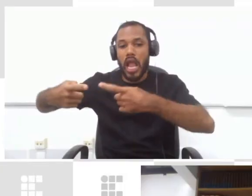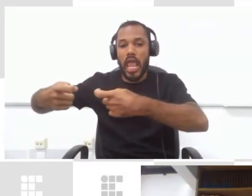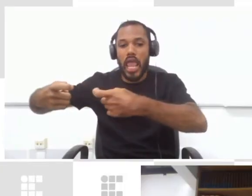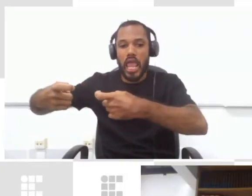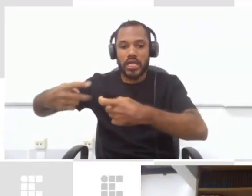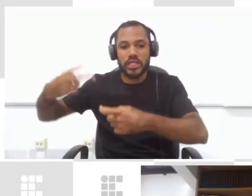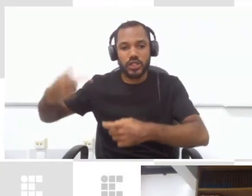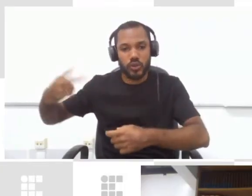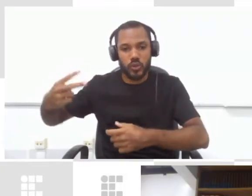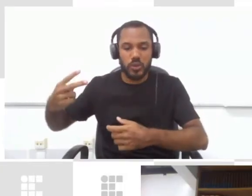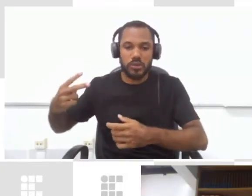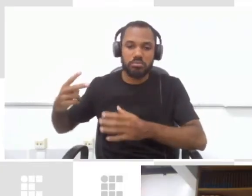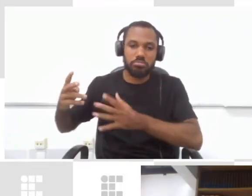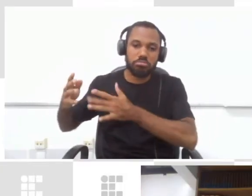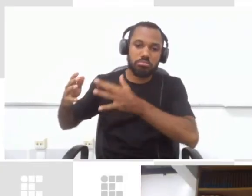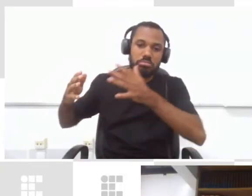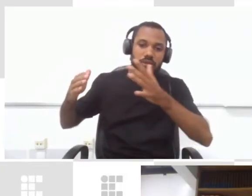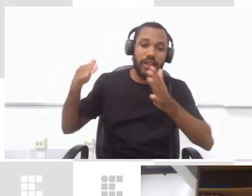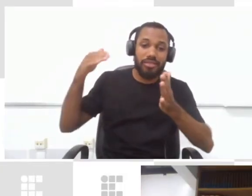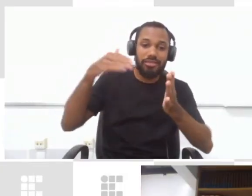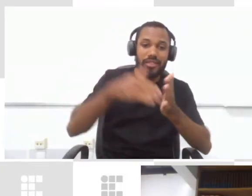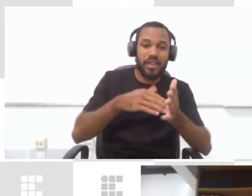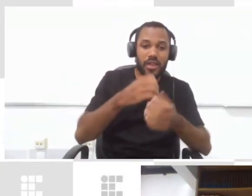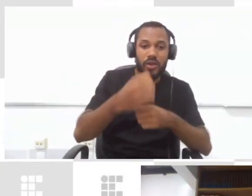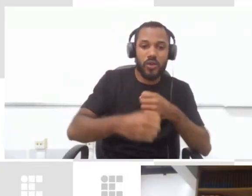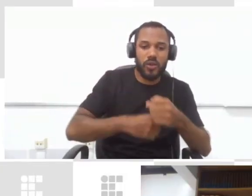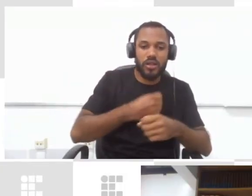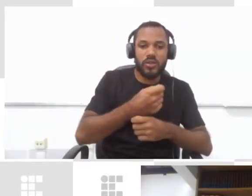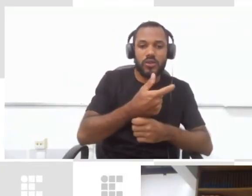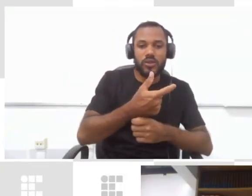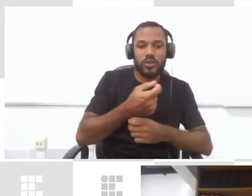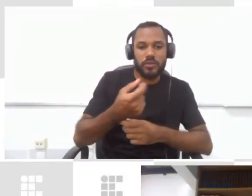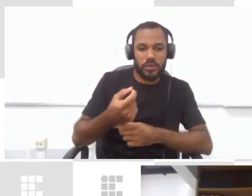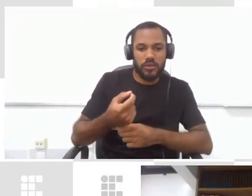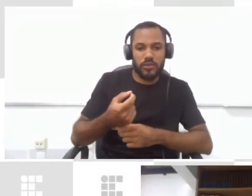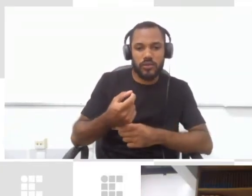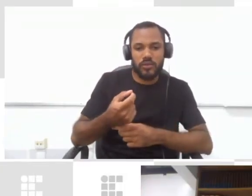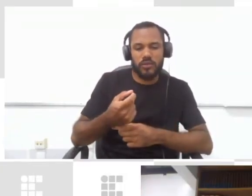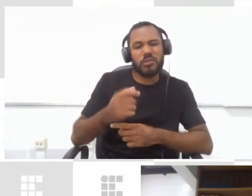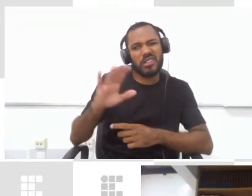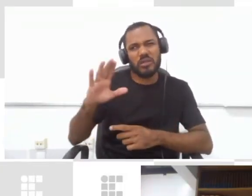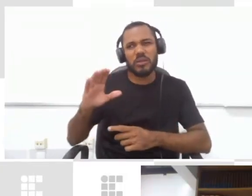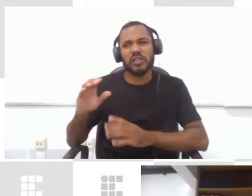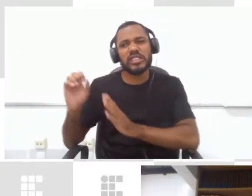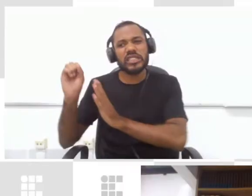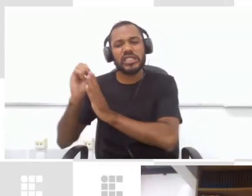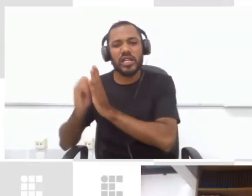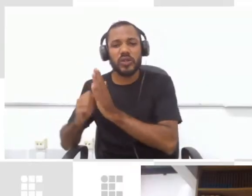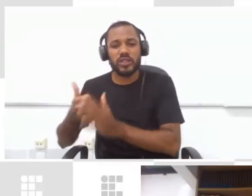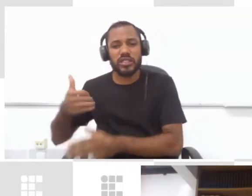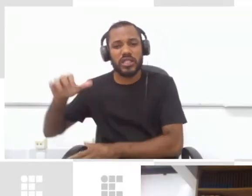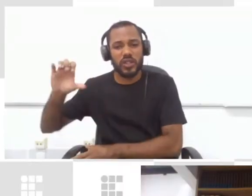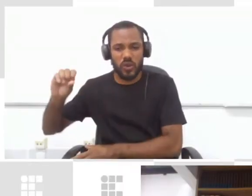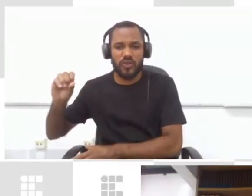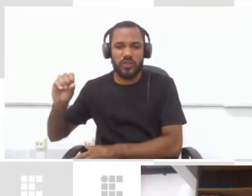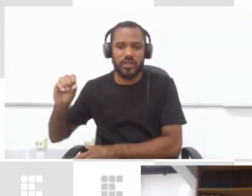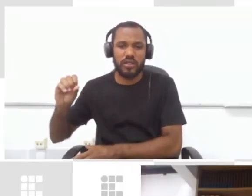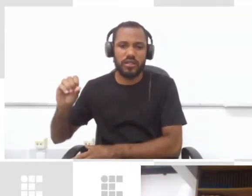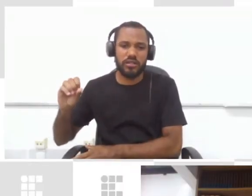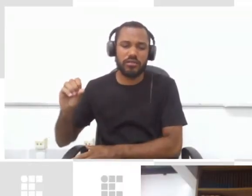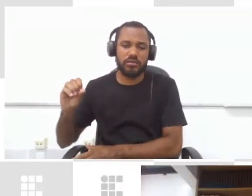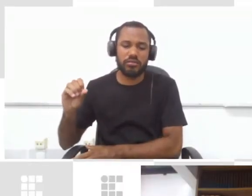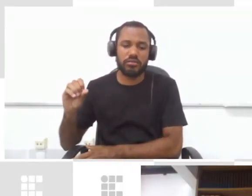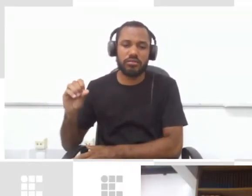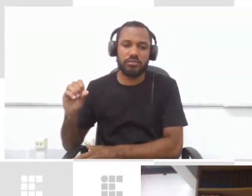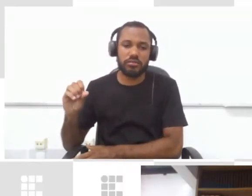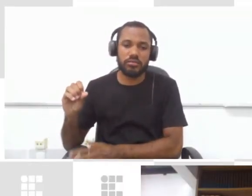você pega todos os indicadores, eu não vou falar nem da Segunda Guerra Mundial, pega desde o século XIX, né, mas sobretudo desde 1945.